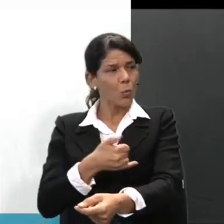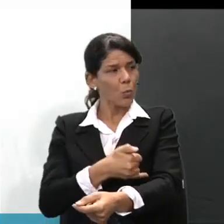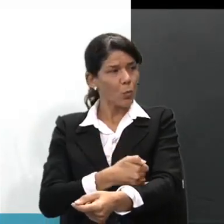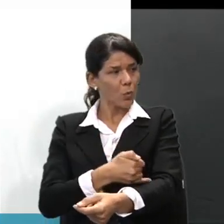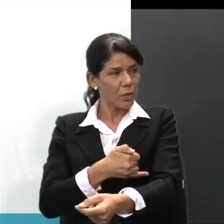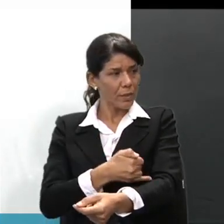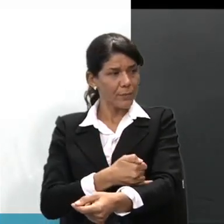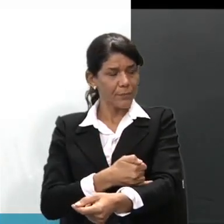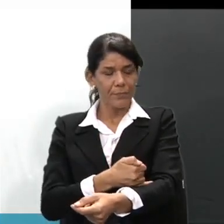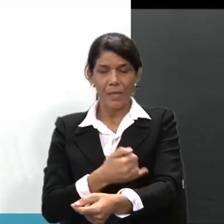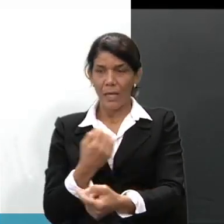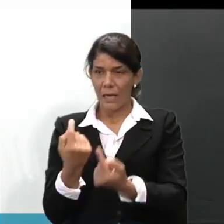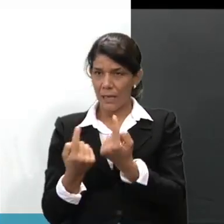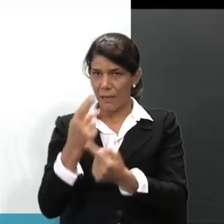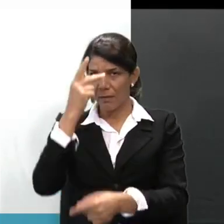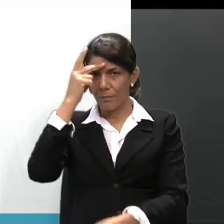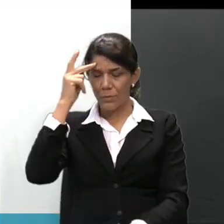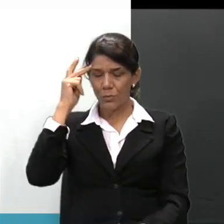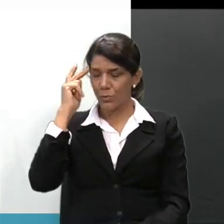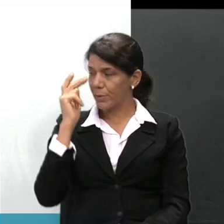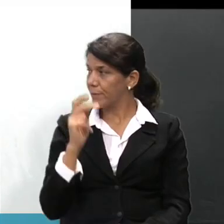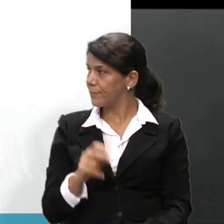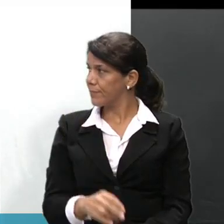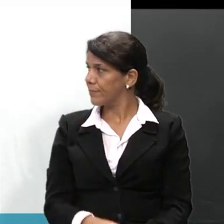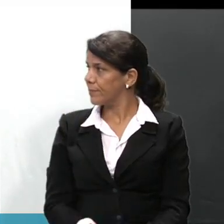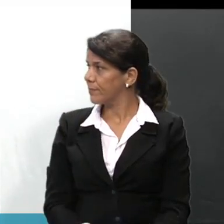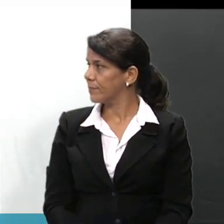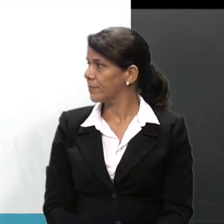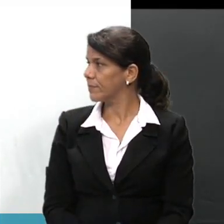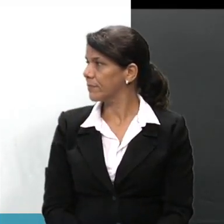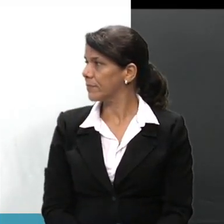ao paciente na